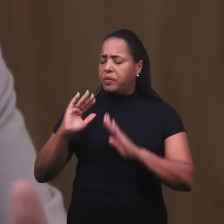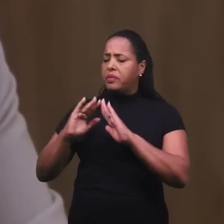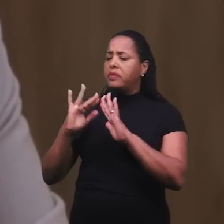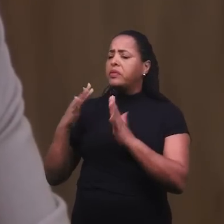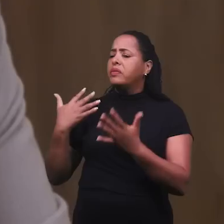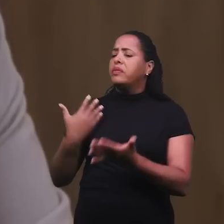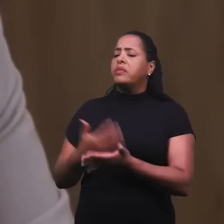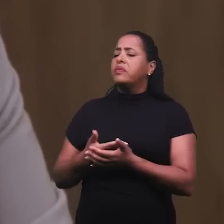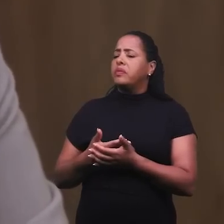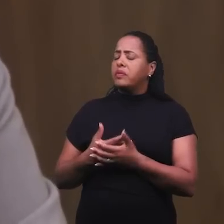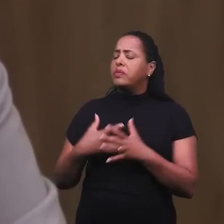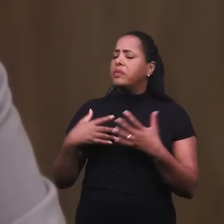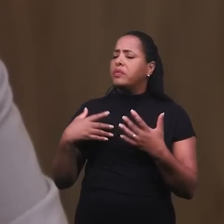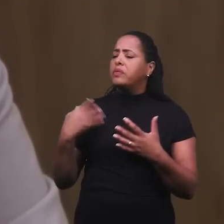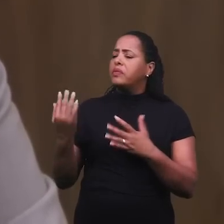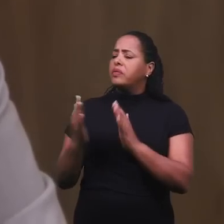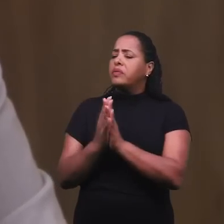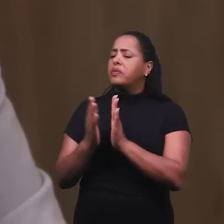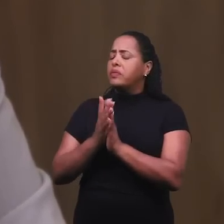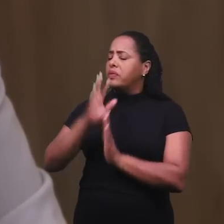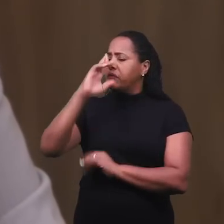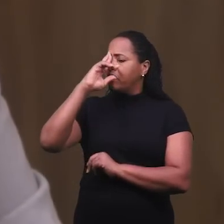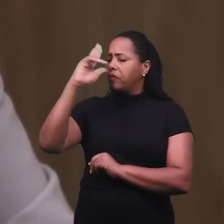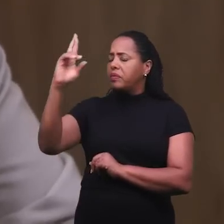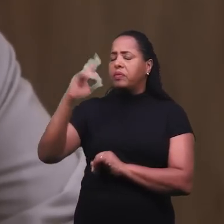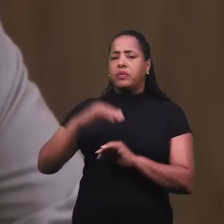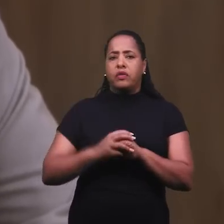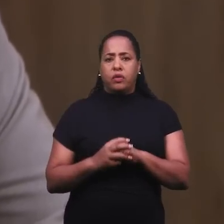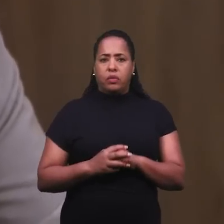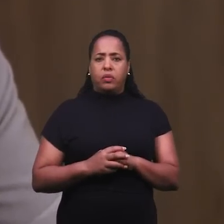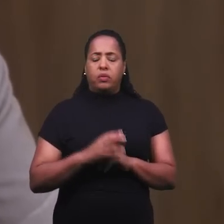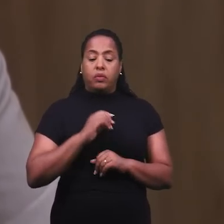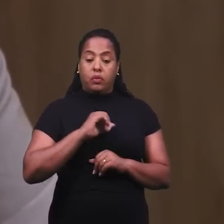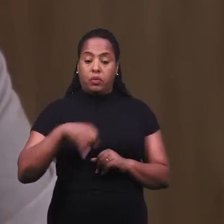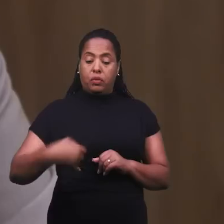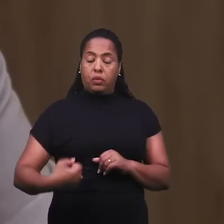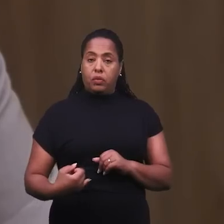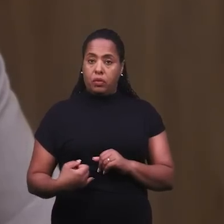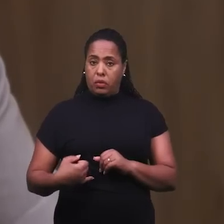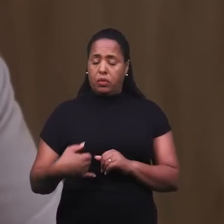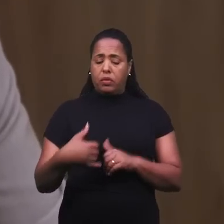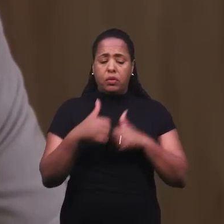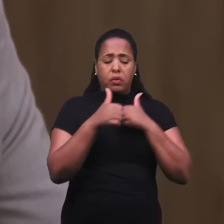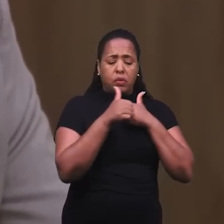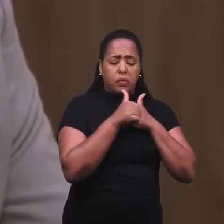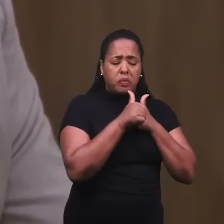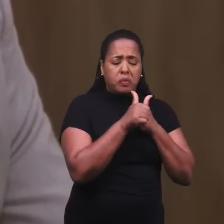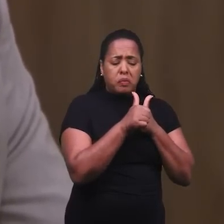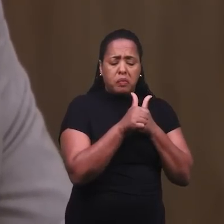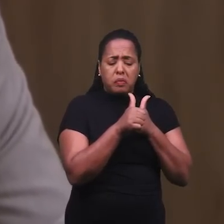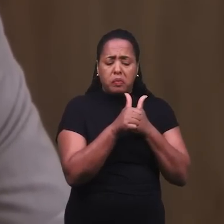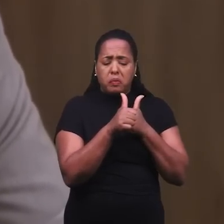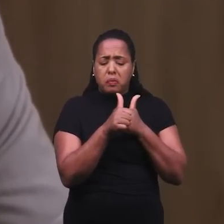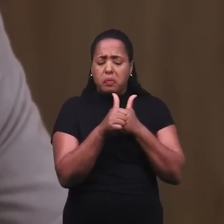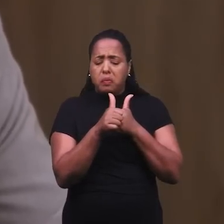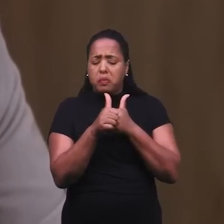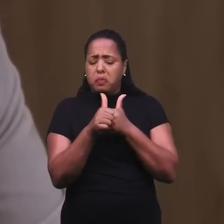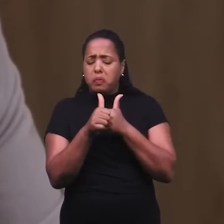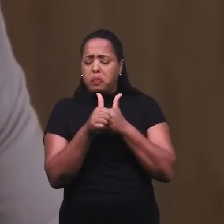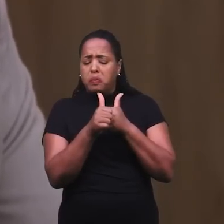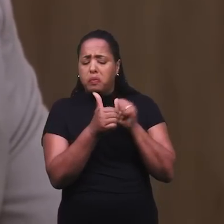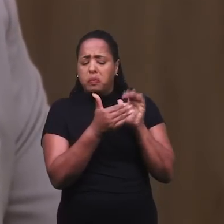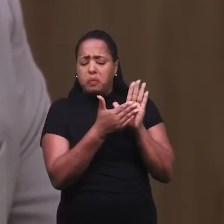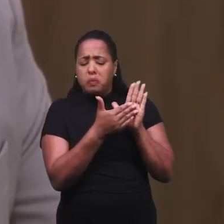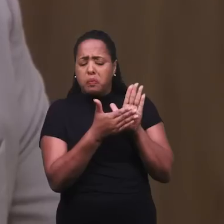na escola, vamos clamar ao Senhor. Porque Jó, ele acompanhava a história